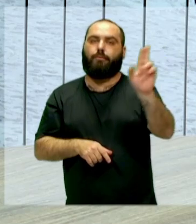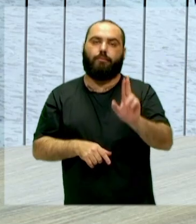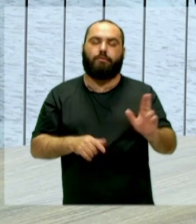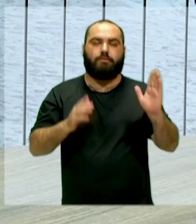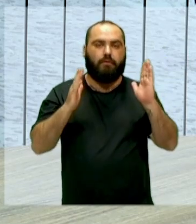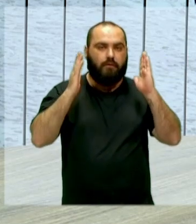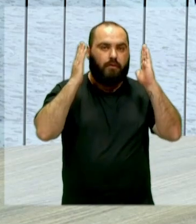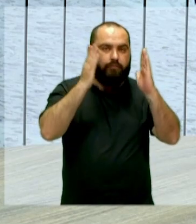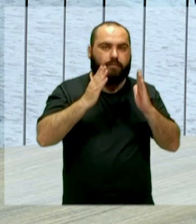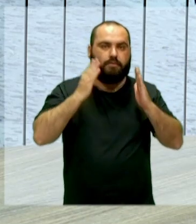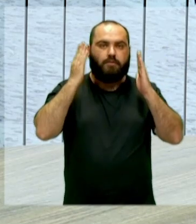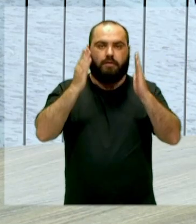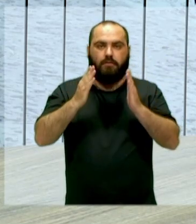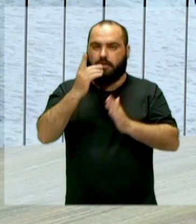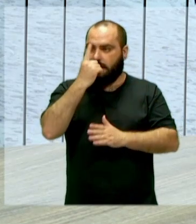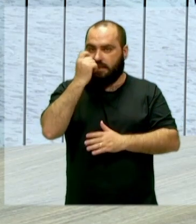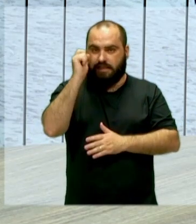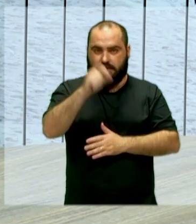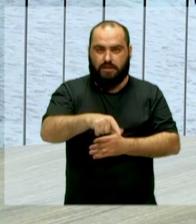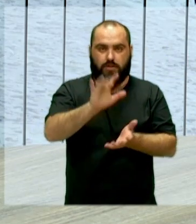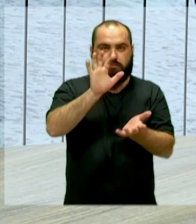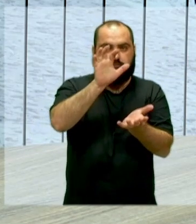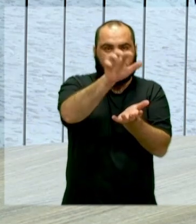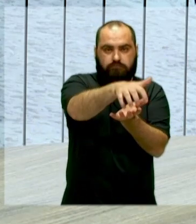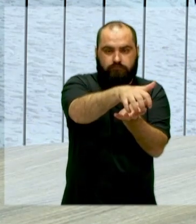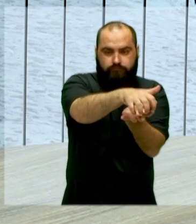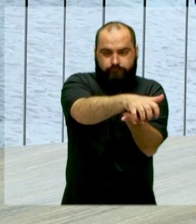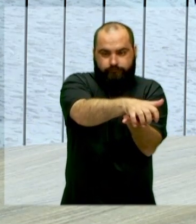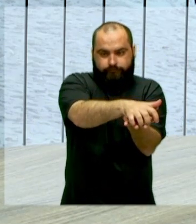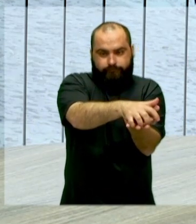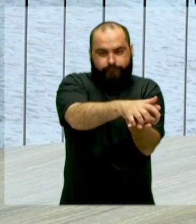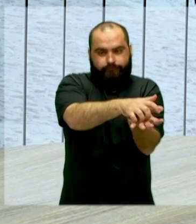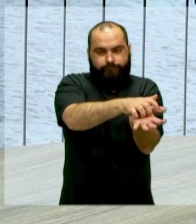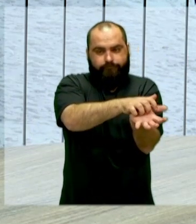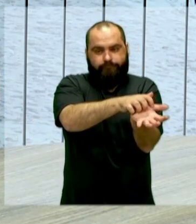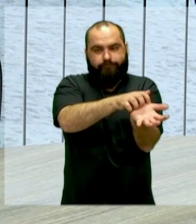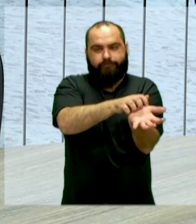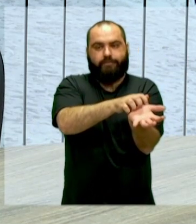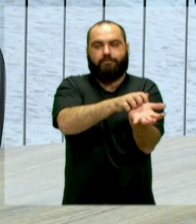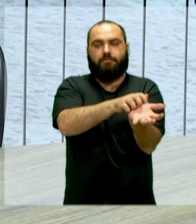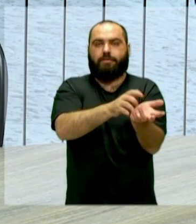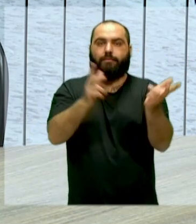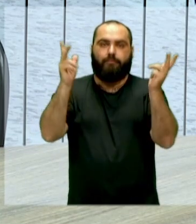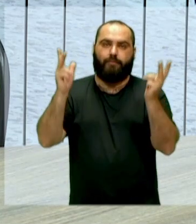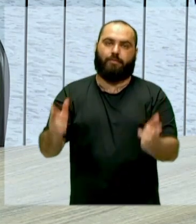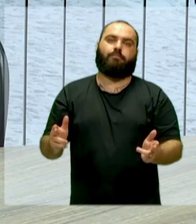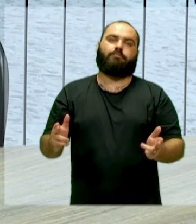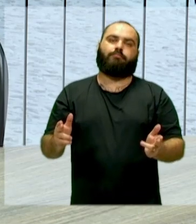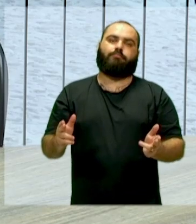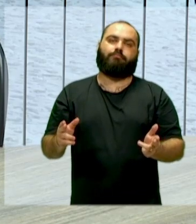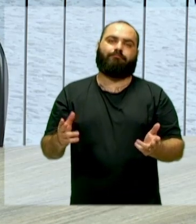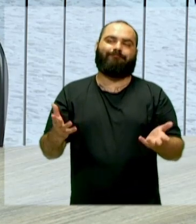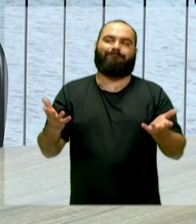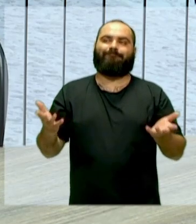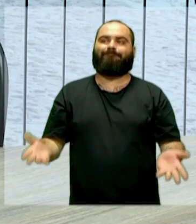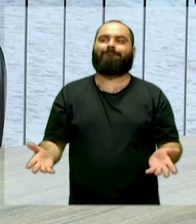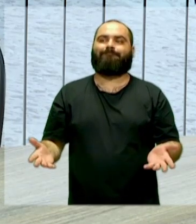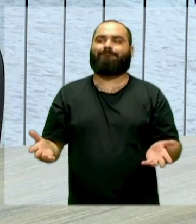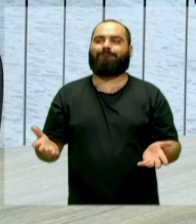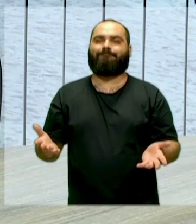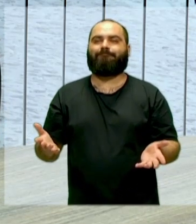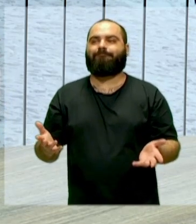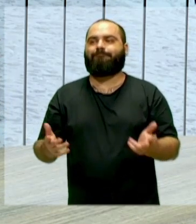compactadores do do lixo comum para coletar o material reciclável na casa das pessoas então a gente tá